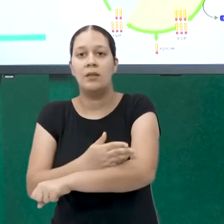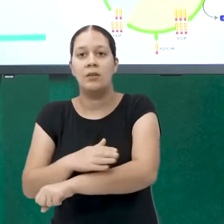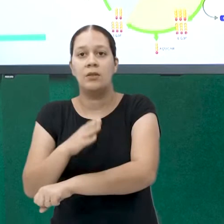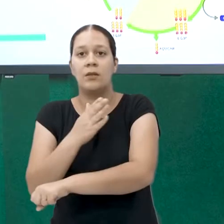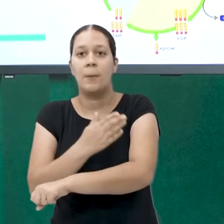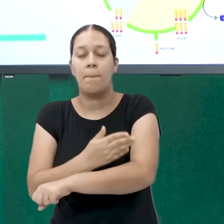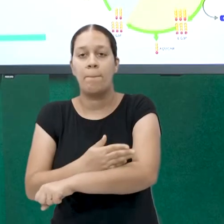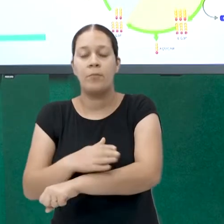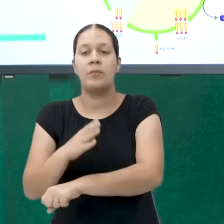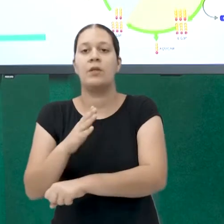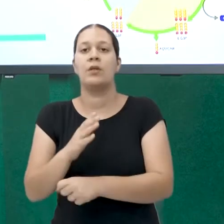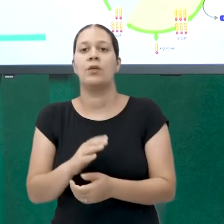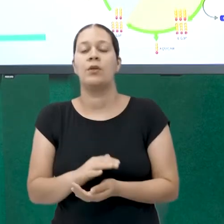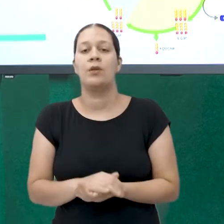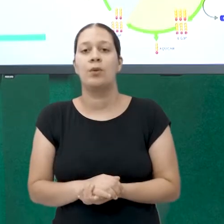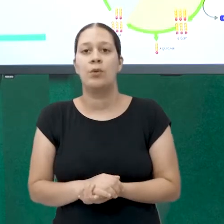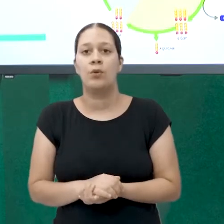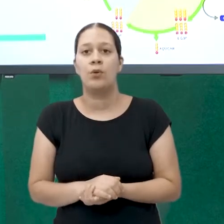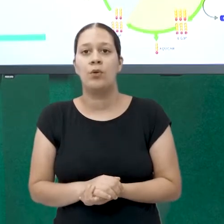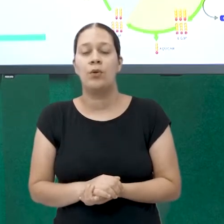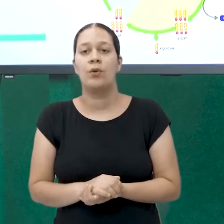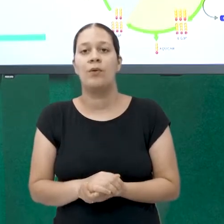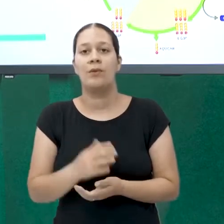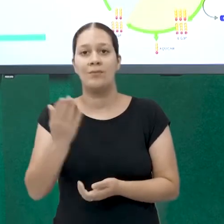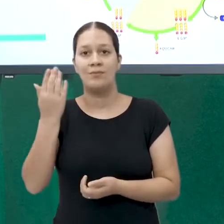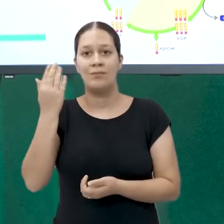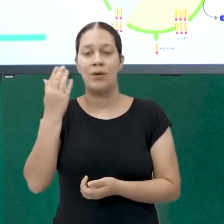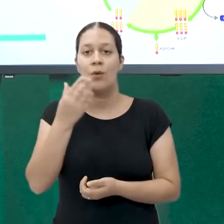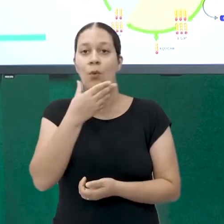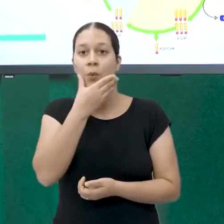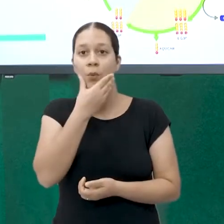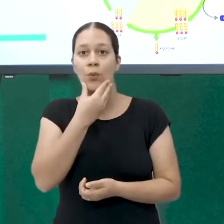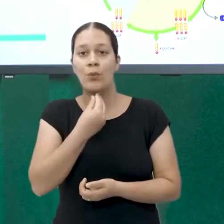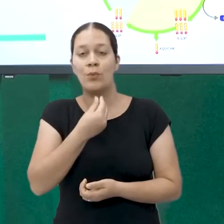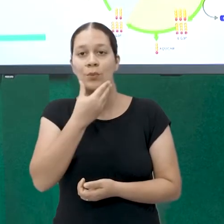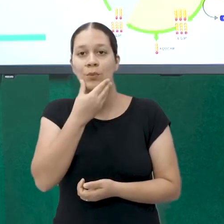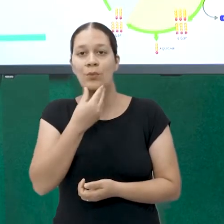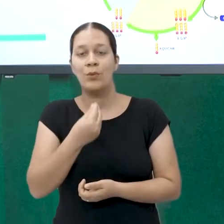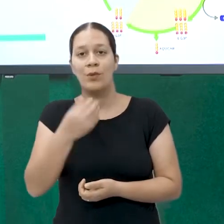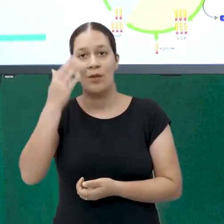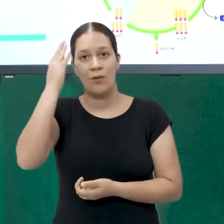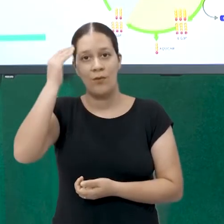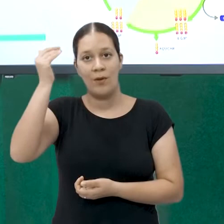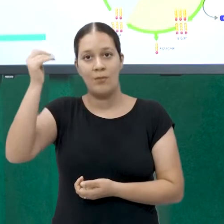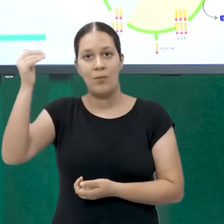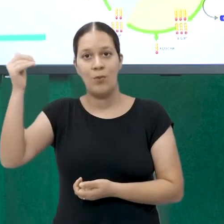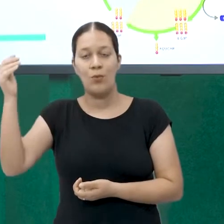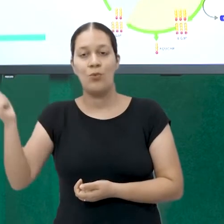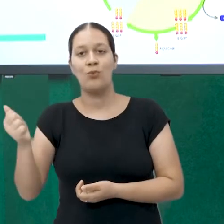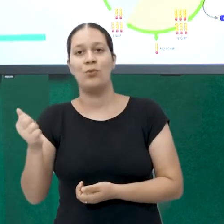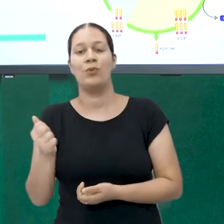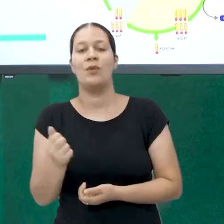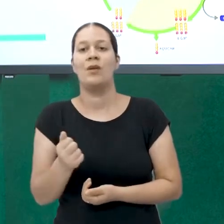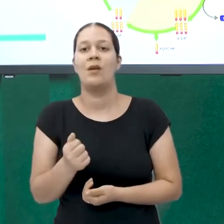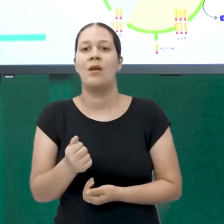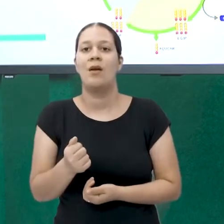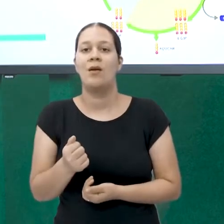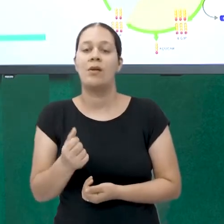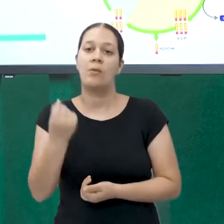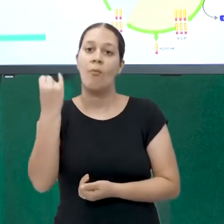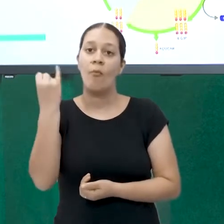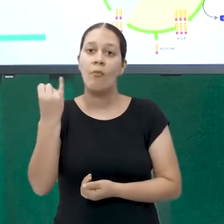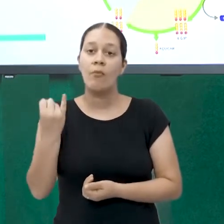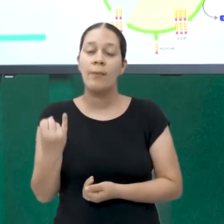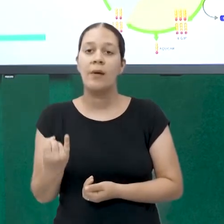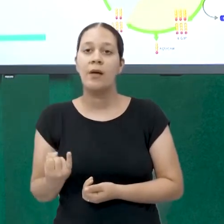exemplo, daquele ator, que eu sempre esqueço o nome dele, que fez o Thor, ele antes de fazer o papel do Thor, ele era